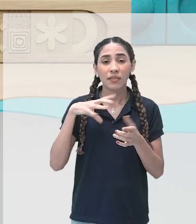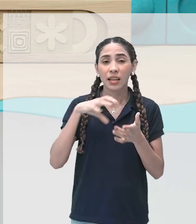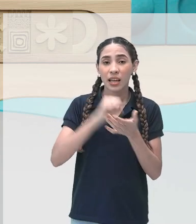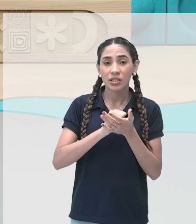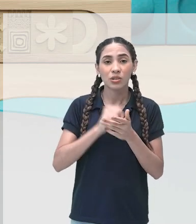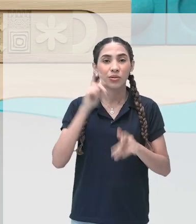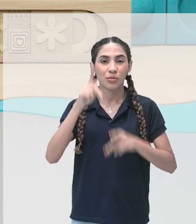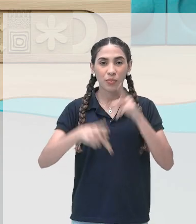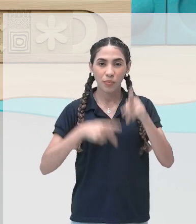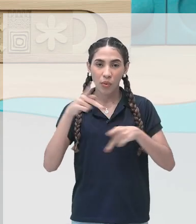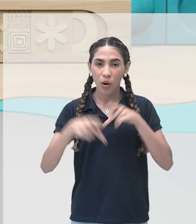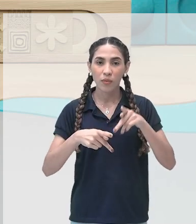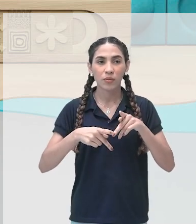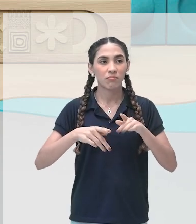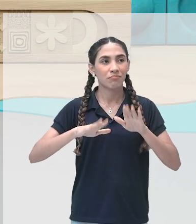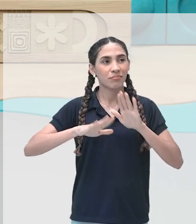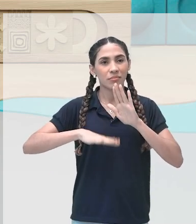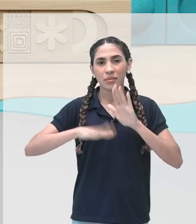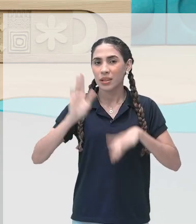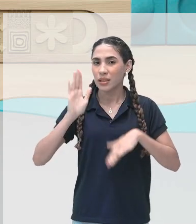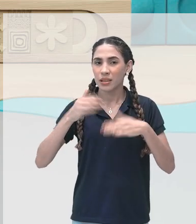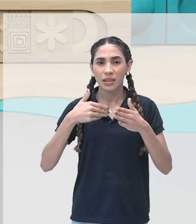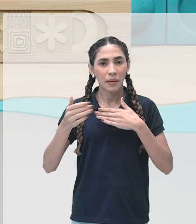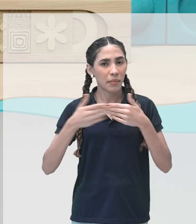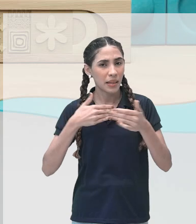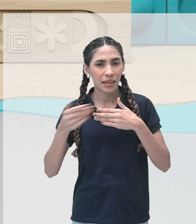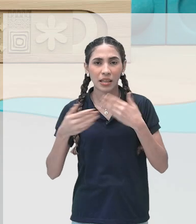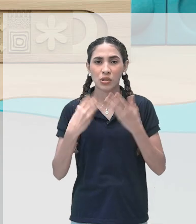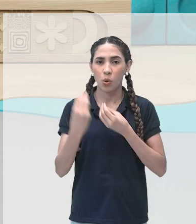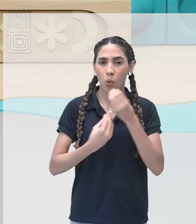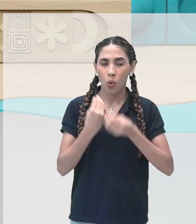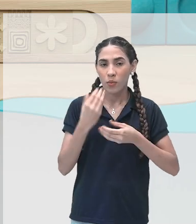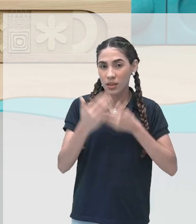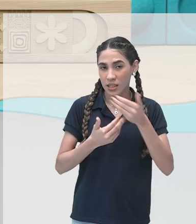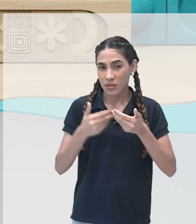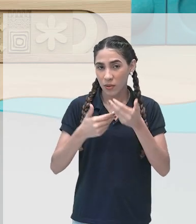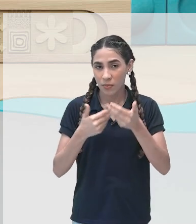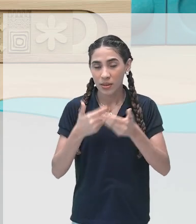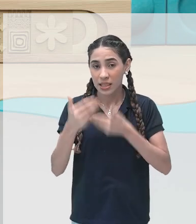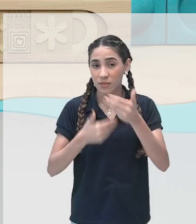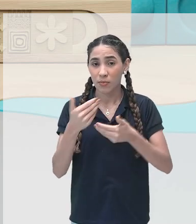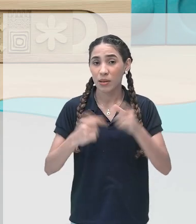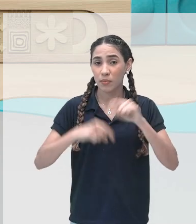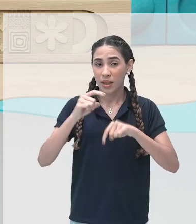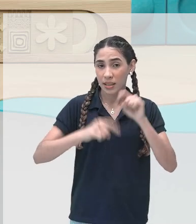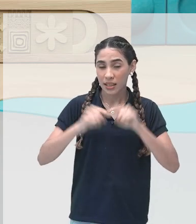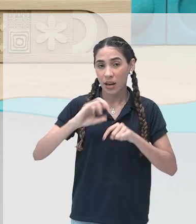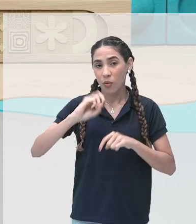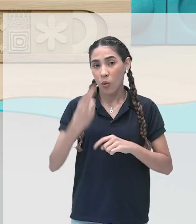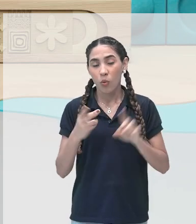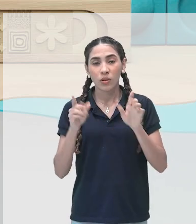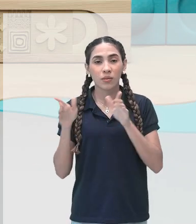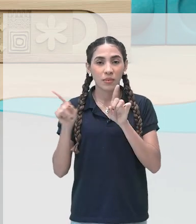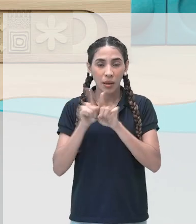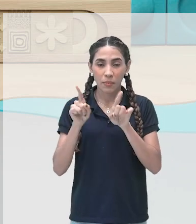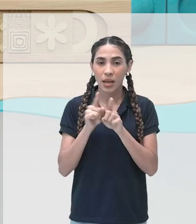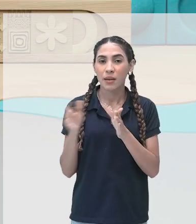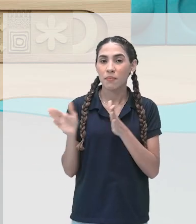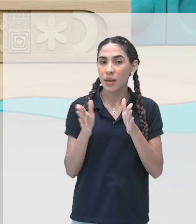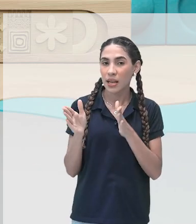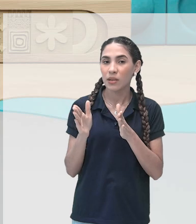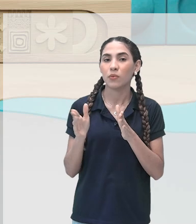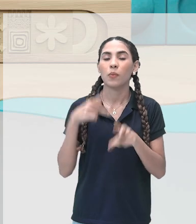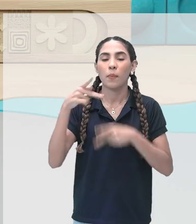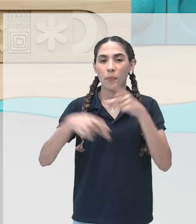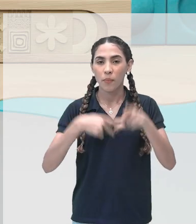pelos povos, independente aí do seu desenvolvimento material ou do tempo em que esses